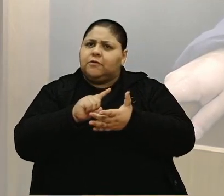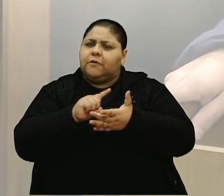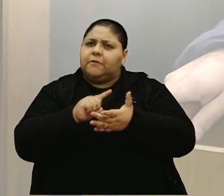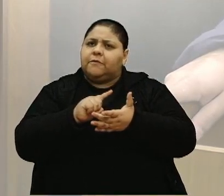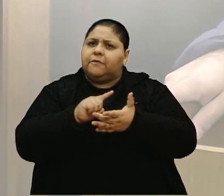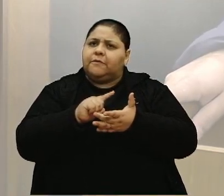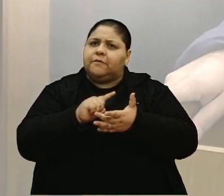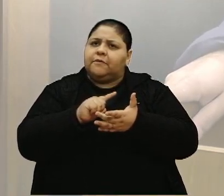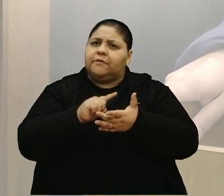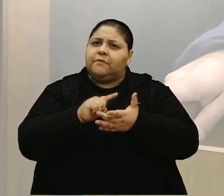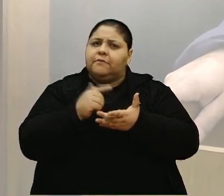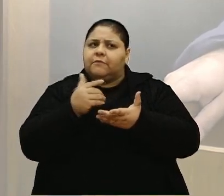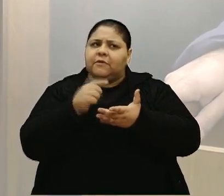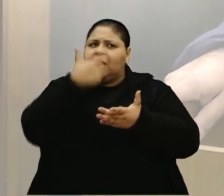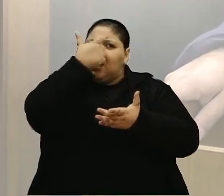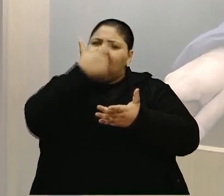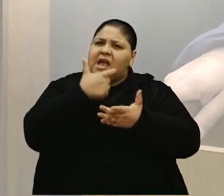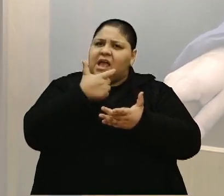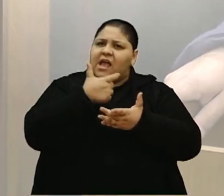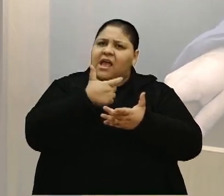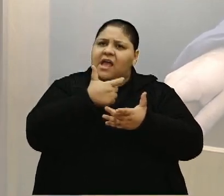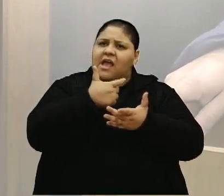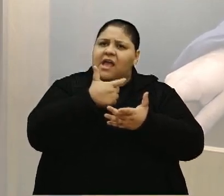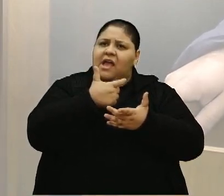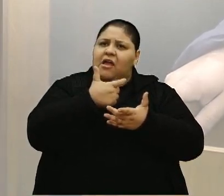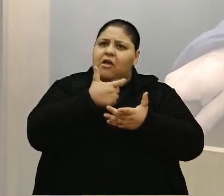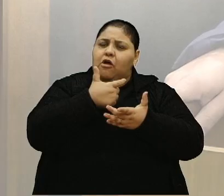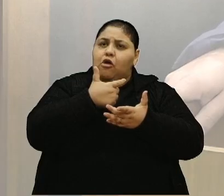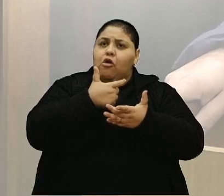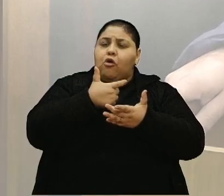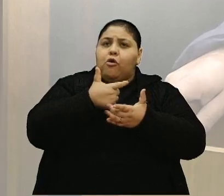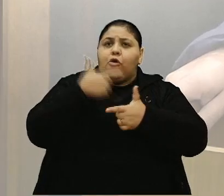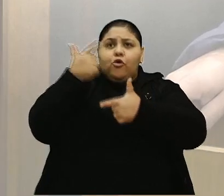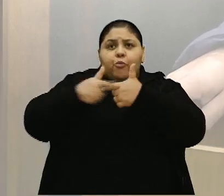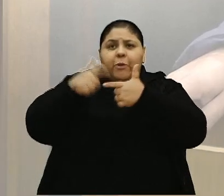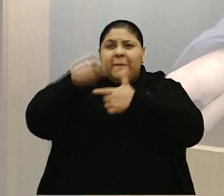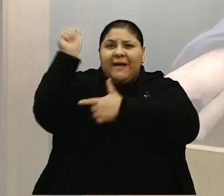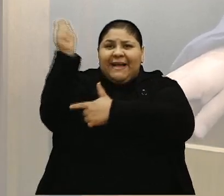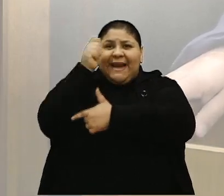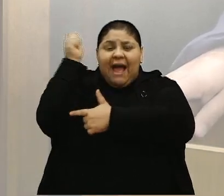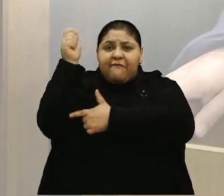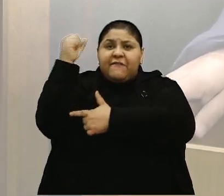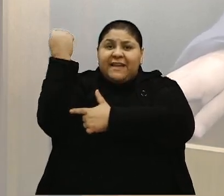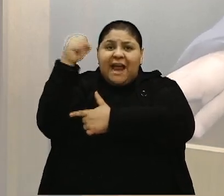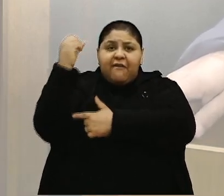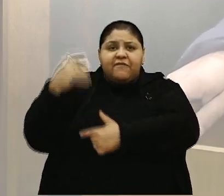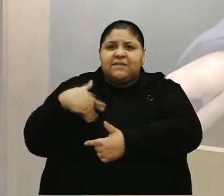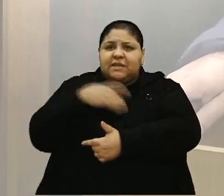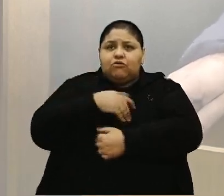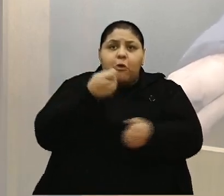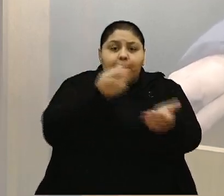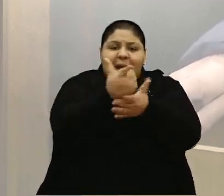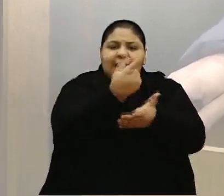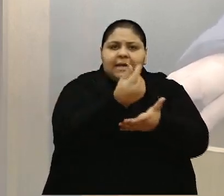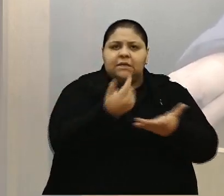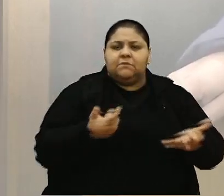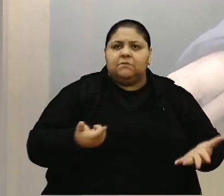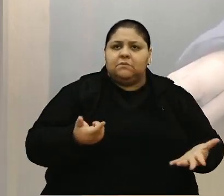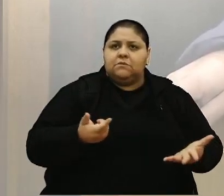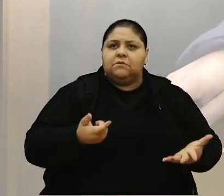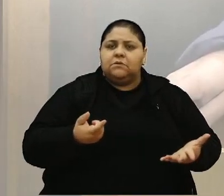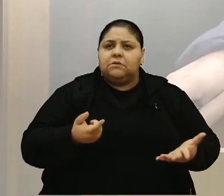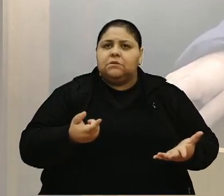a suspeita de um apêndice suborada, paga, vereador Bressan. A orientação é pagar de quinta